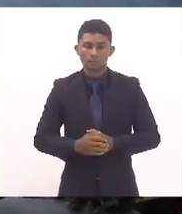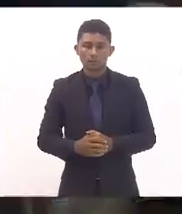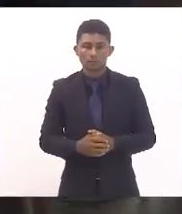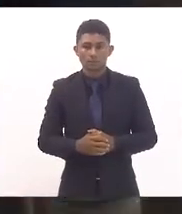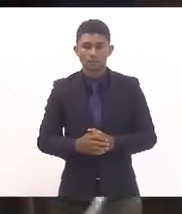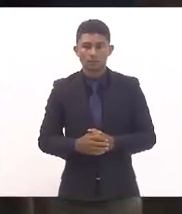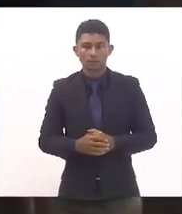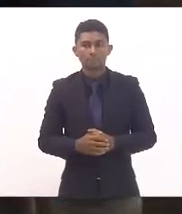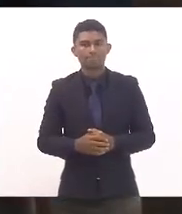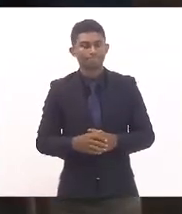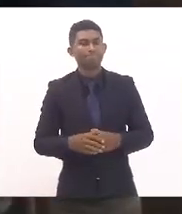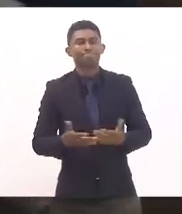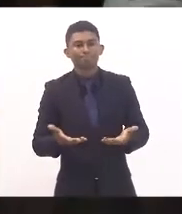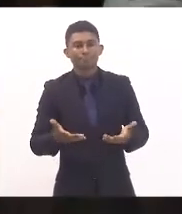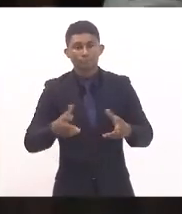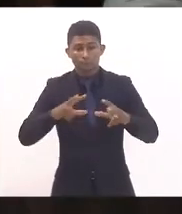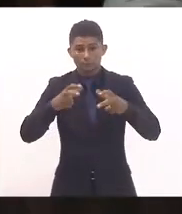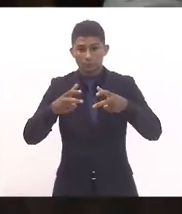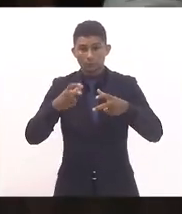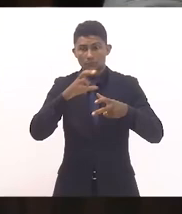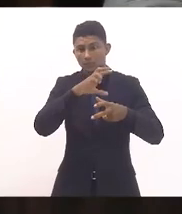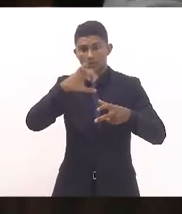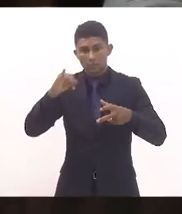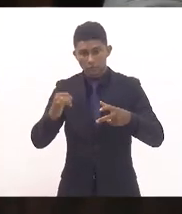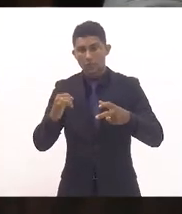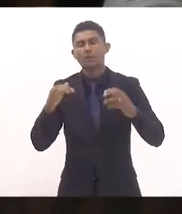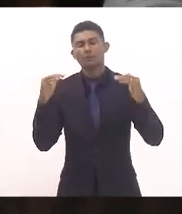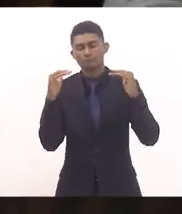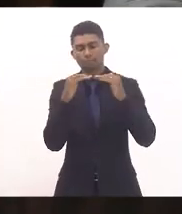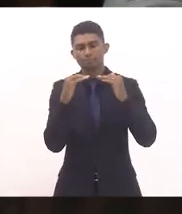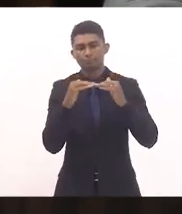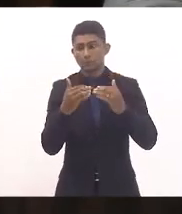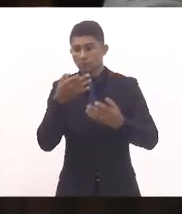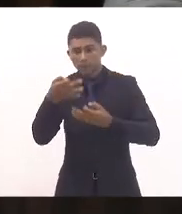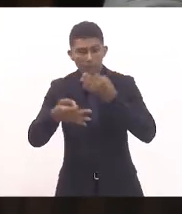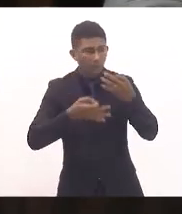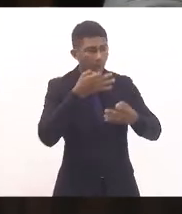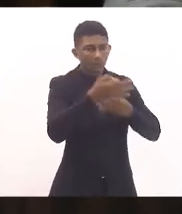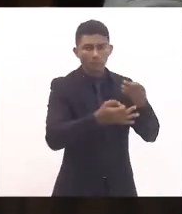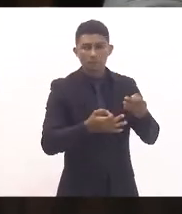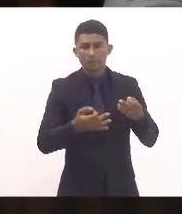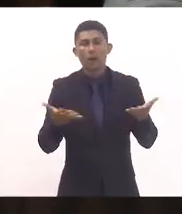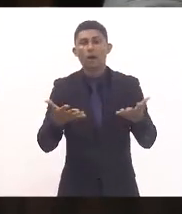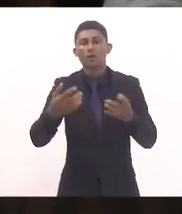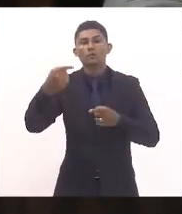Acompanhe a CCJ, senhor presidente. Os pareceres emitidos em discussão.